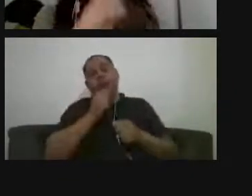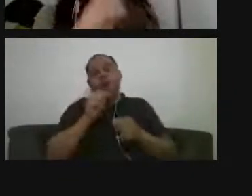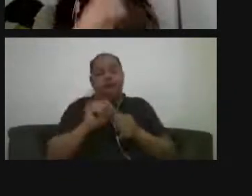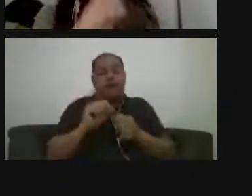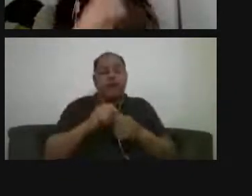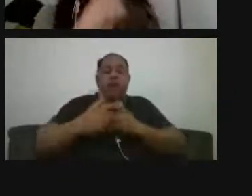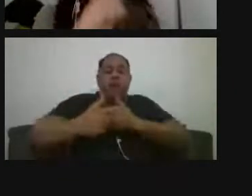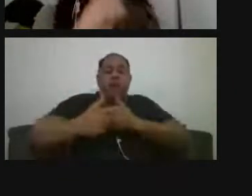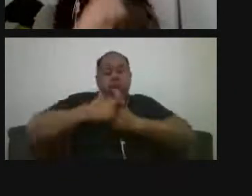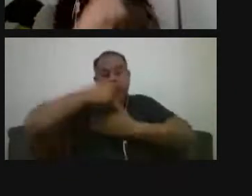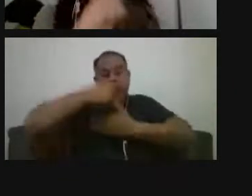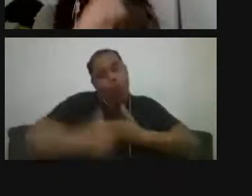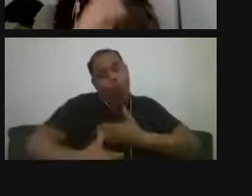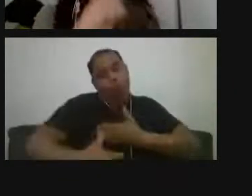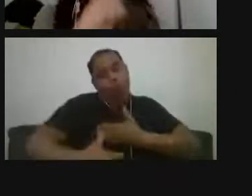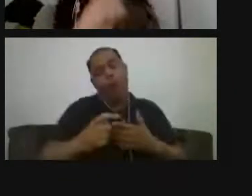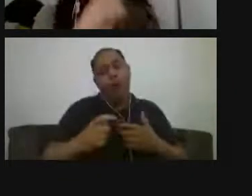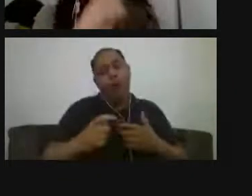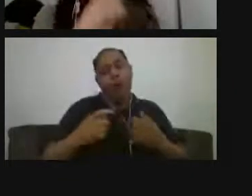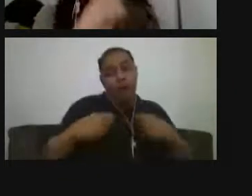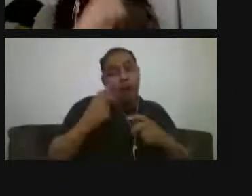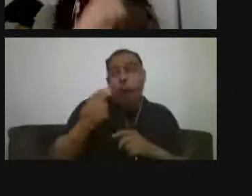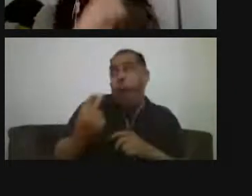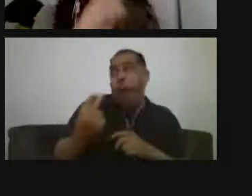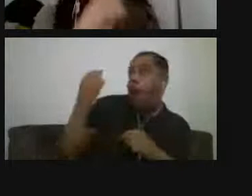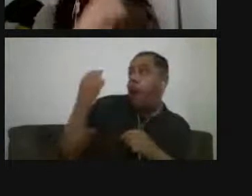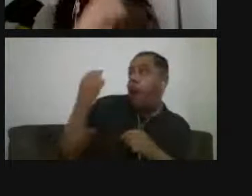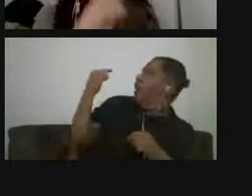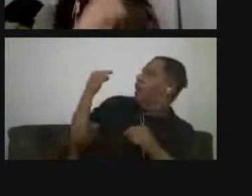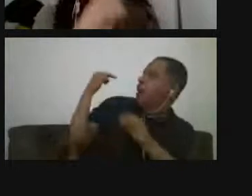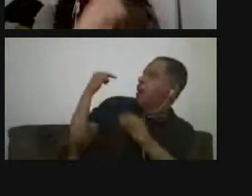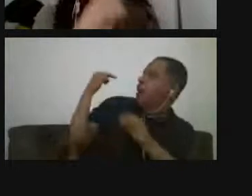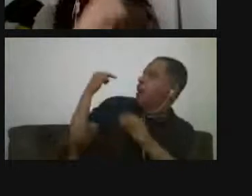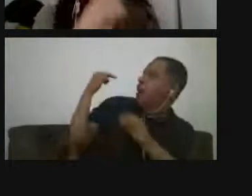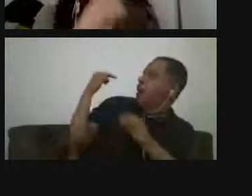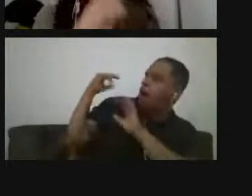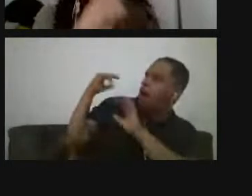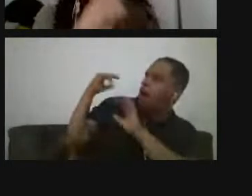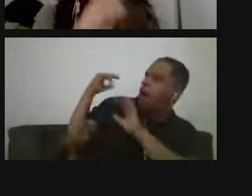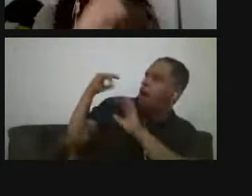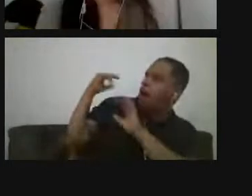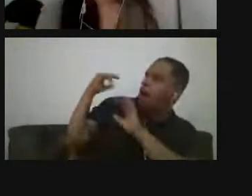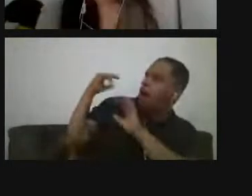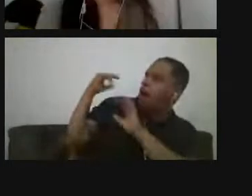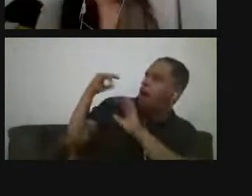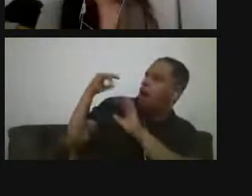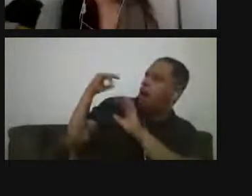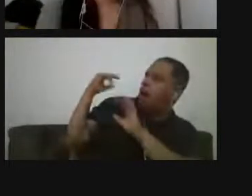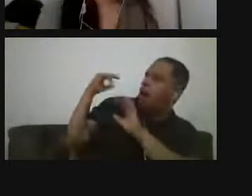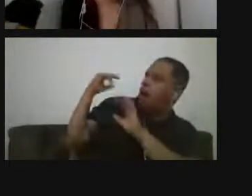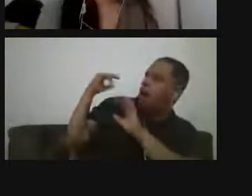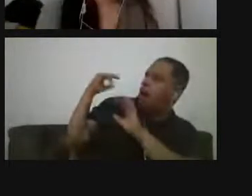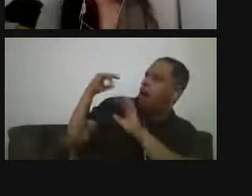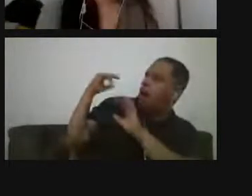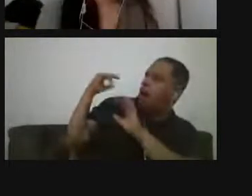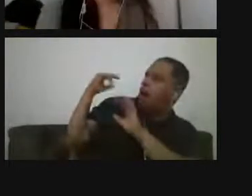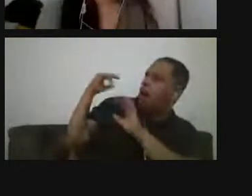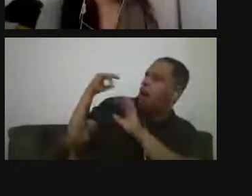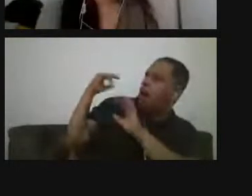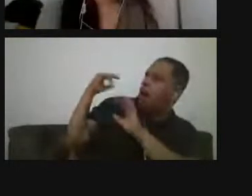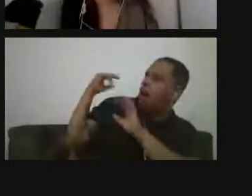falar, poxa, eu acho que eu nunca tinha pensado nisso e agora eu penso que isso seja